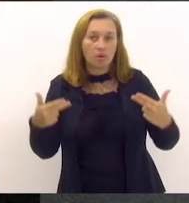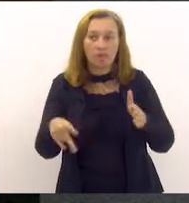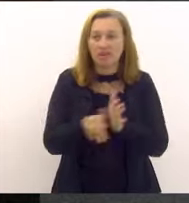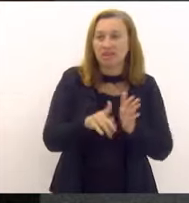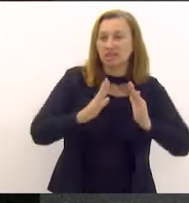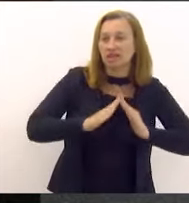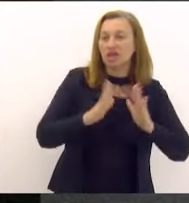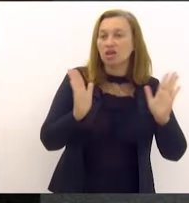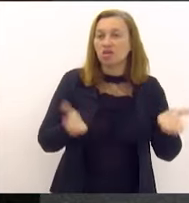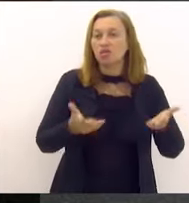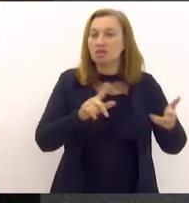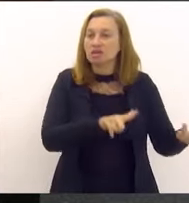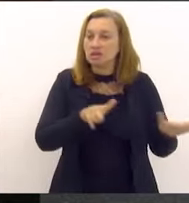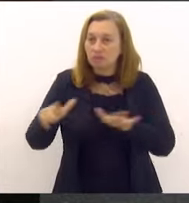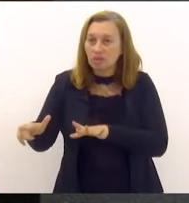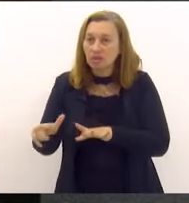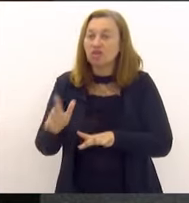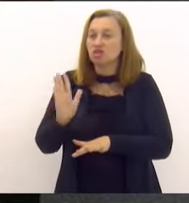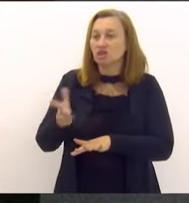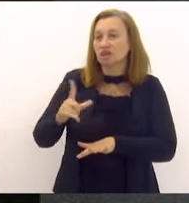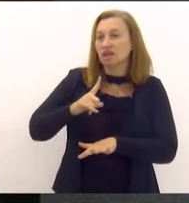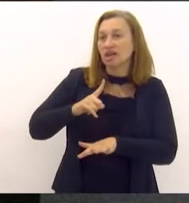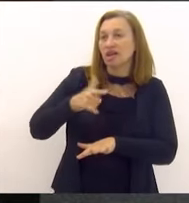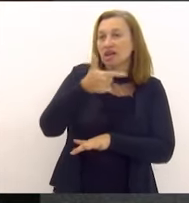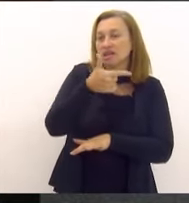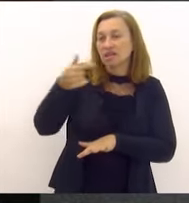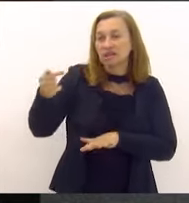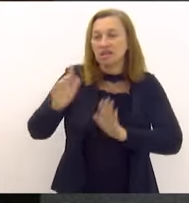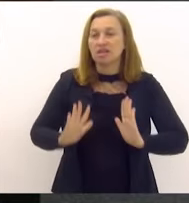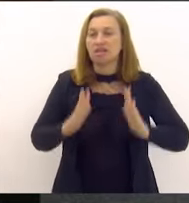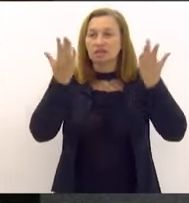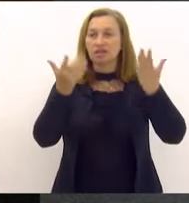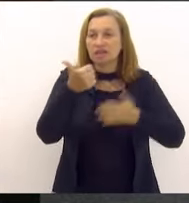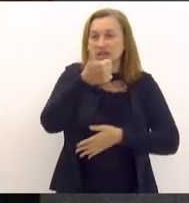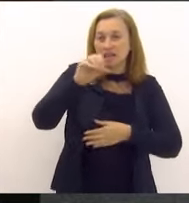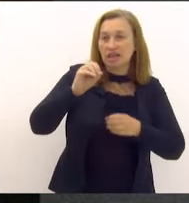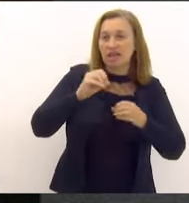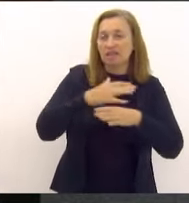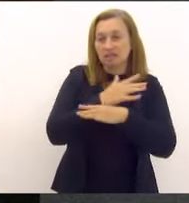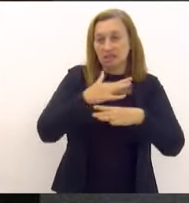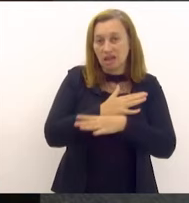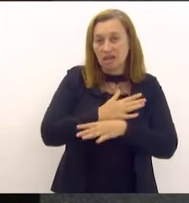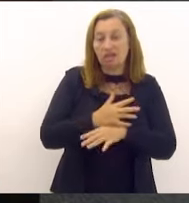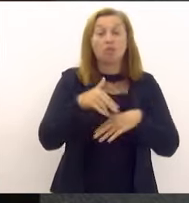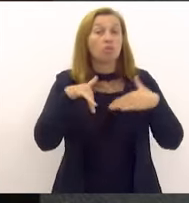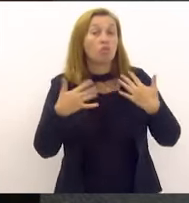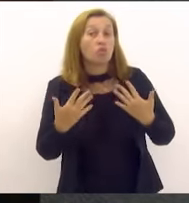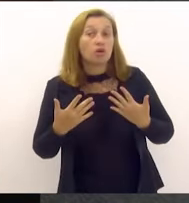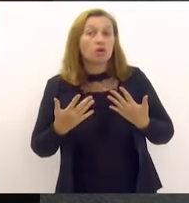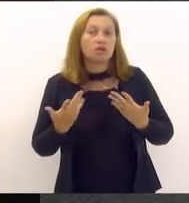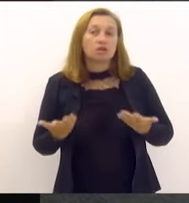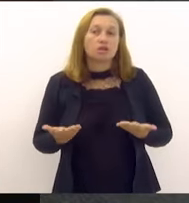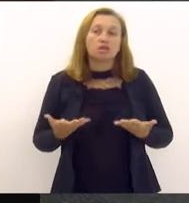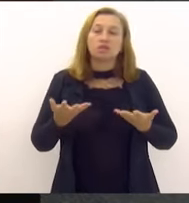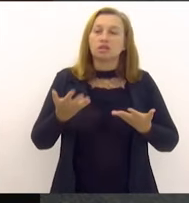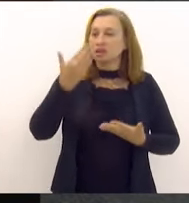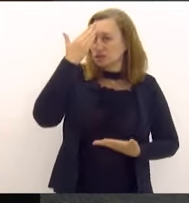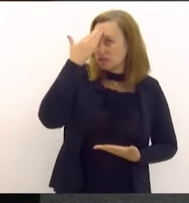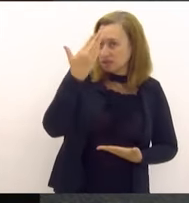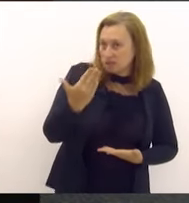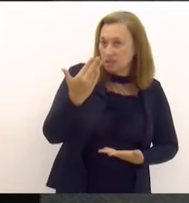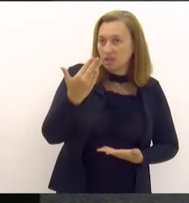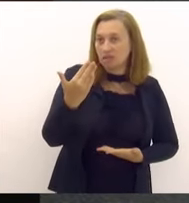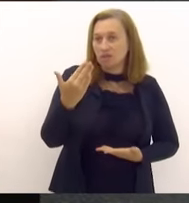a semana já alcança, terá 17 eventos em 10 cidades. E, por fim, aqui, gostaria de